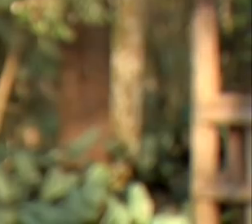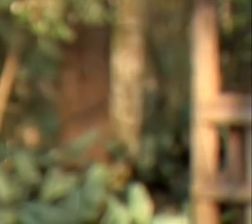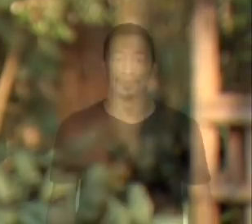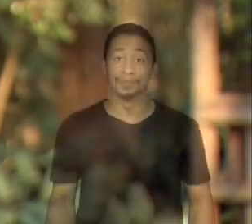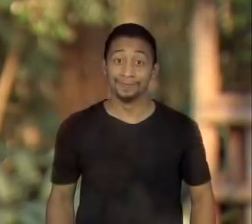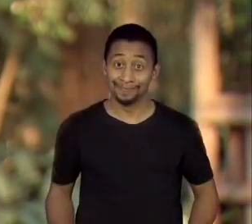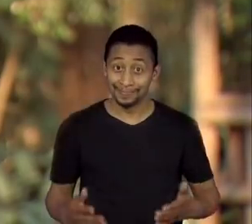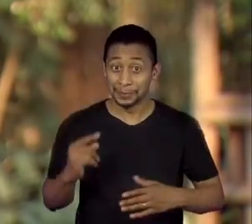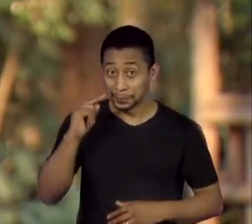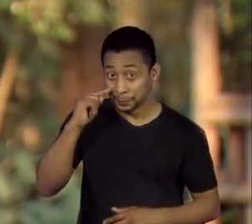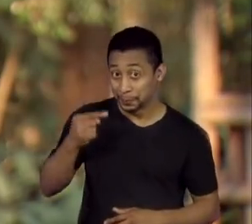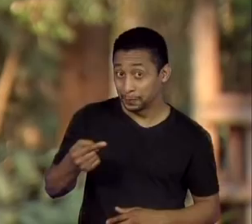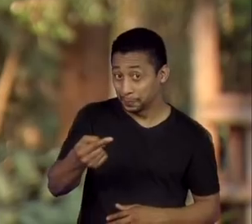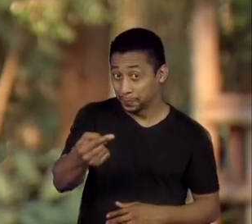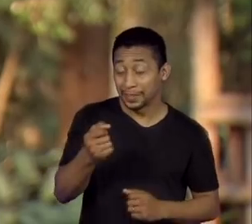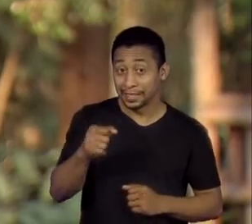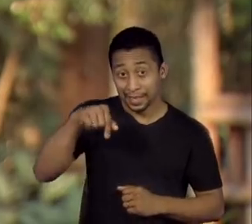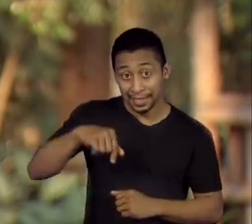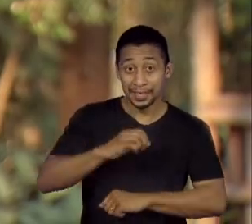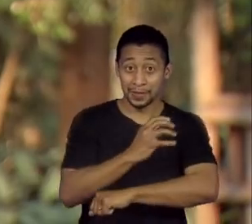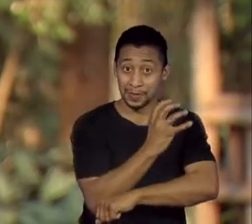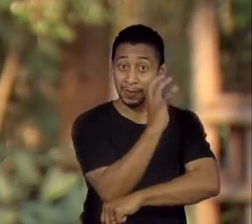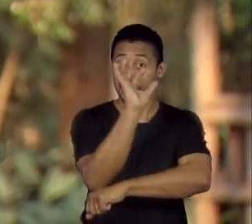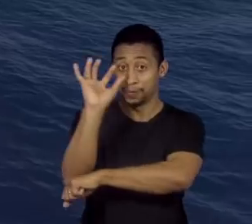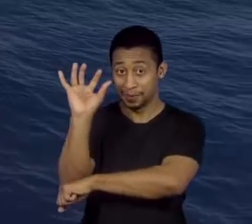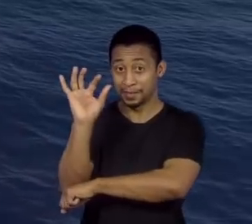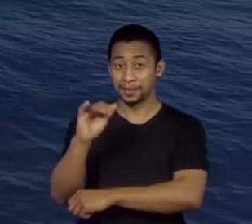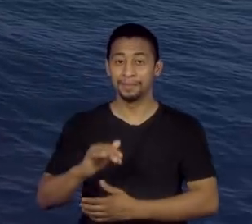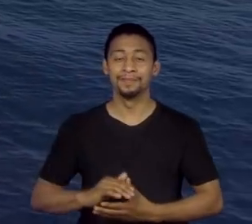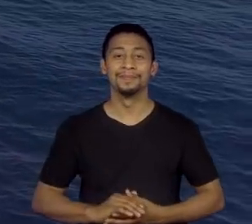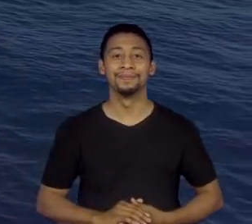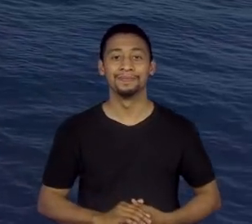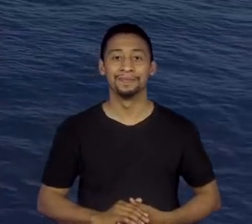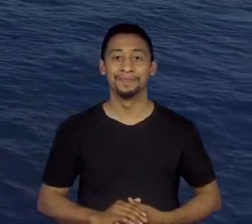E você vai ver logo mais aqui no Repórter Eco.